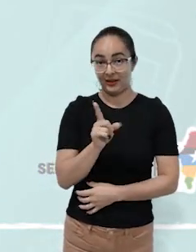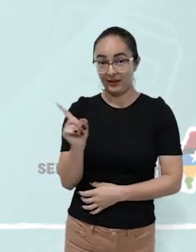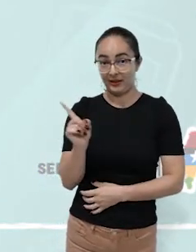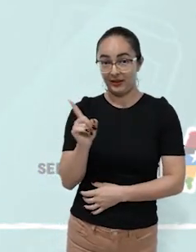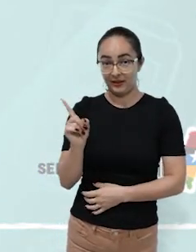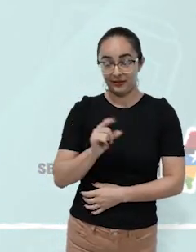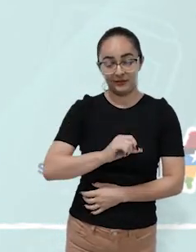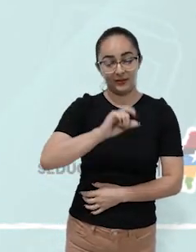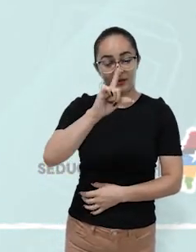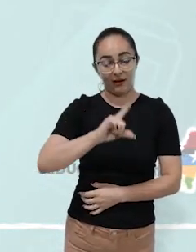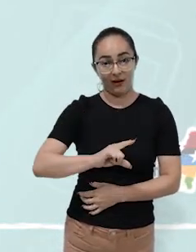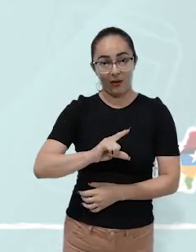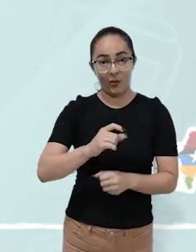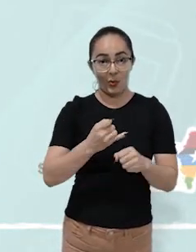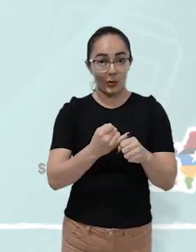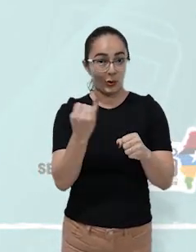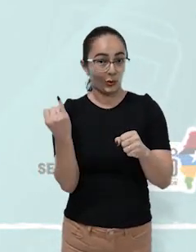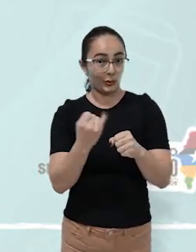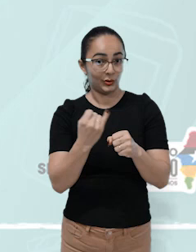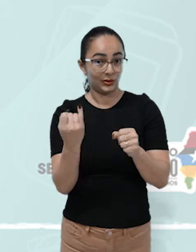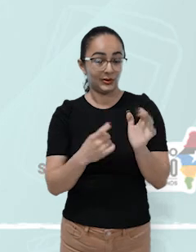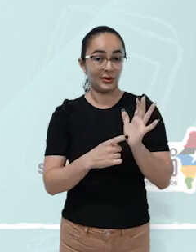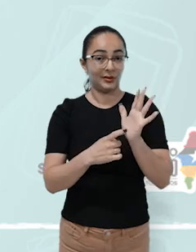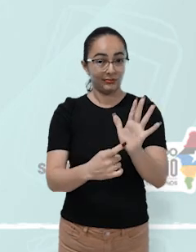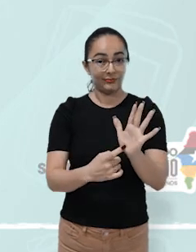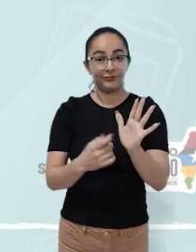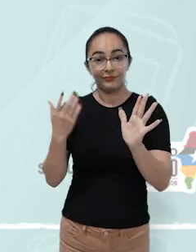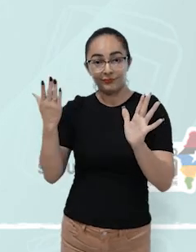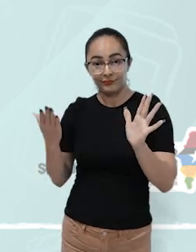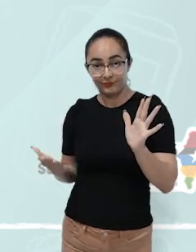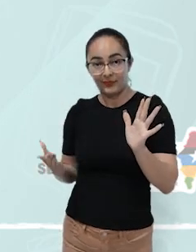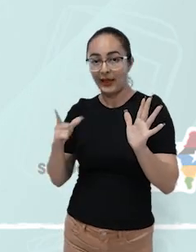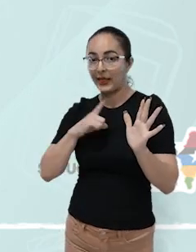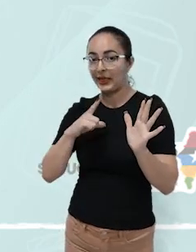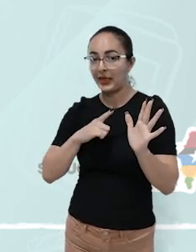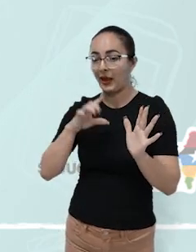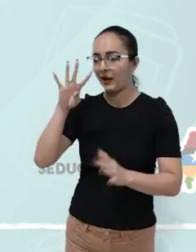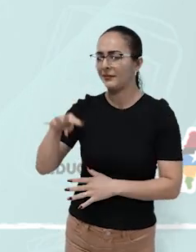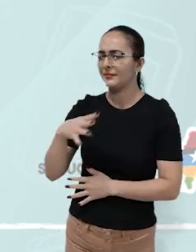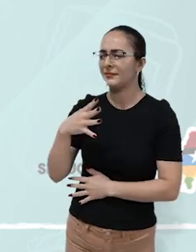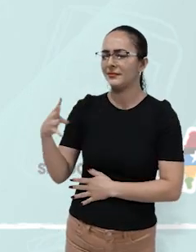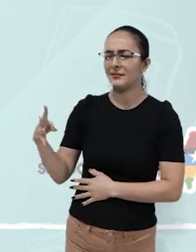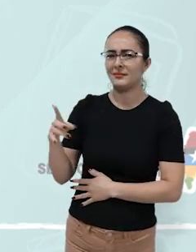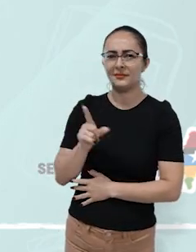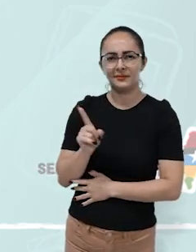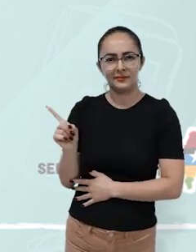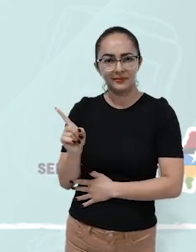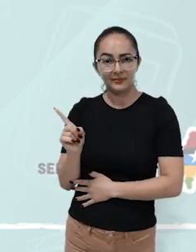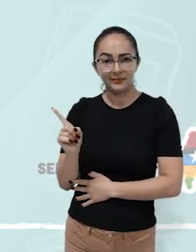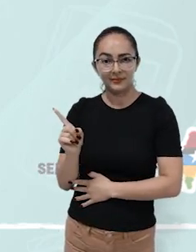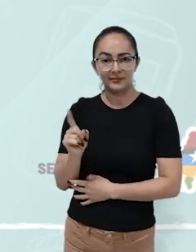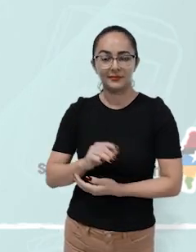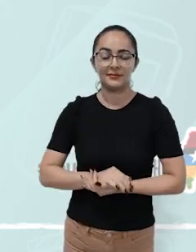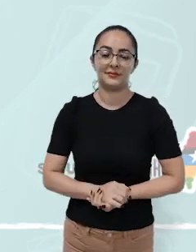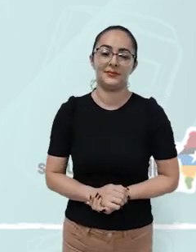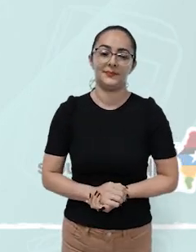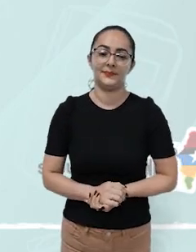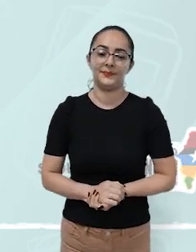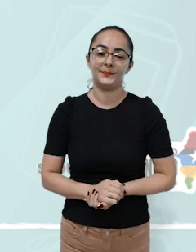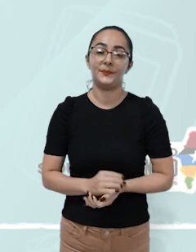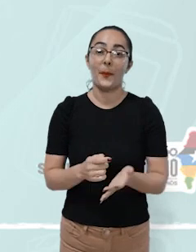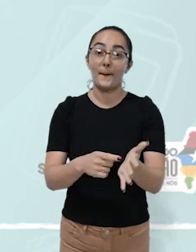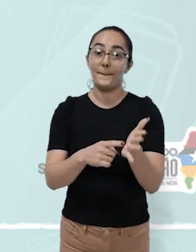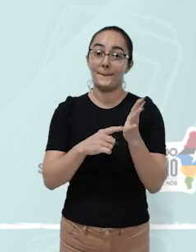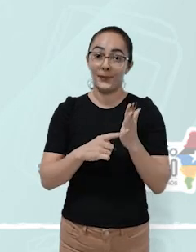grau de ionização apresentada a seguir, então nós temos aqui uma tabela na tela da televisão que